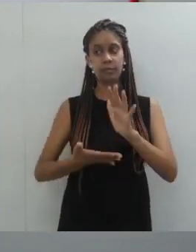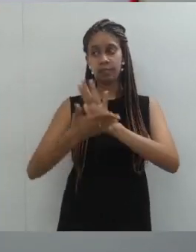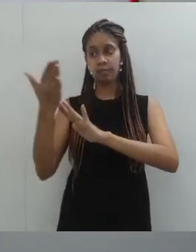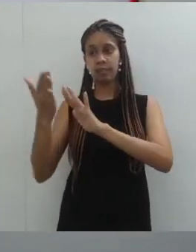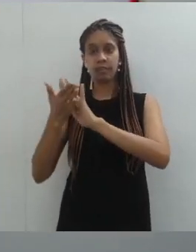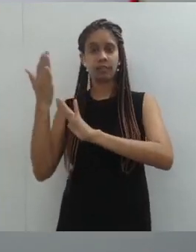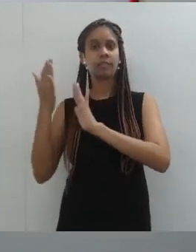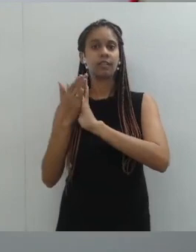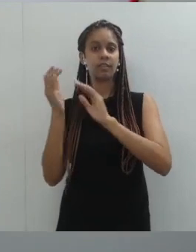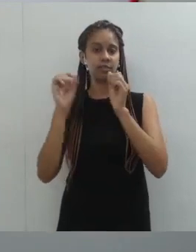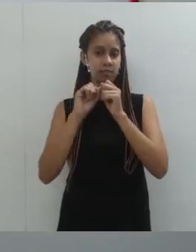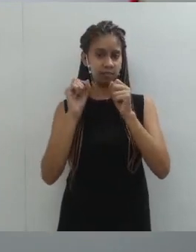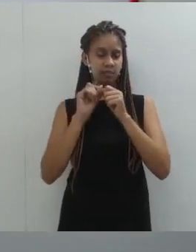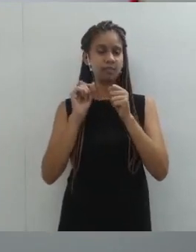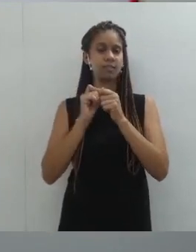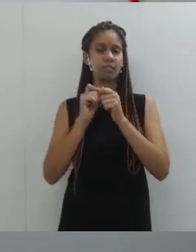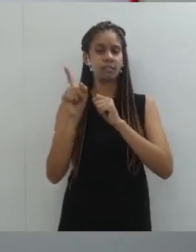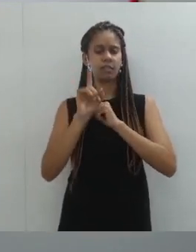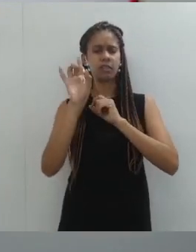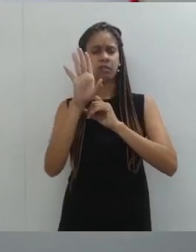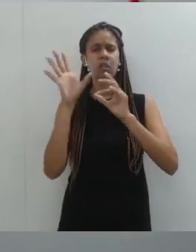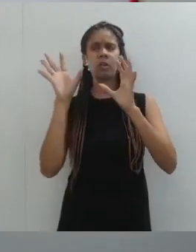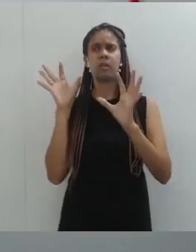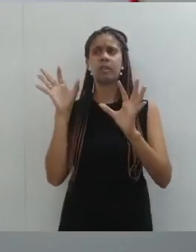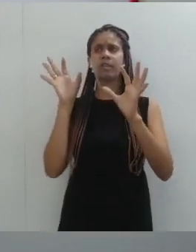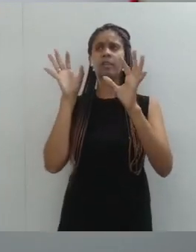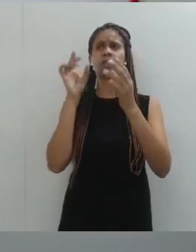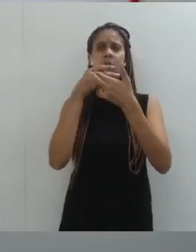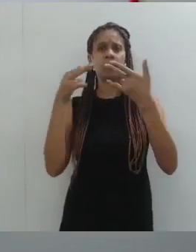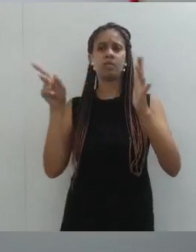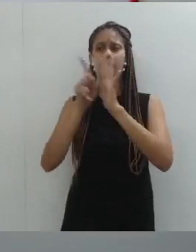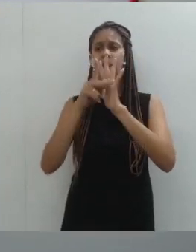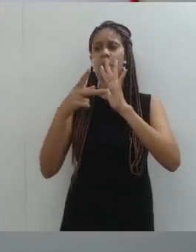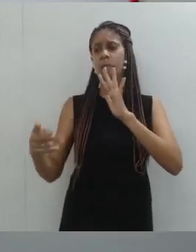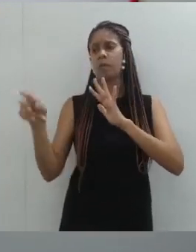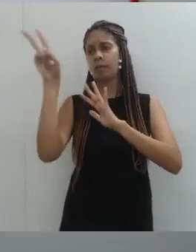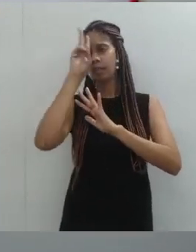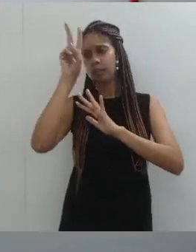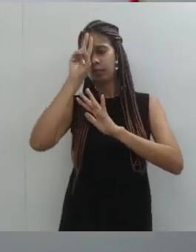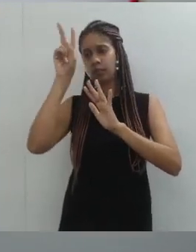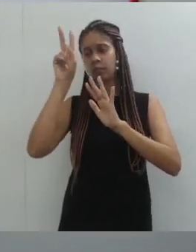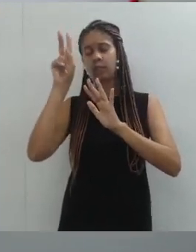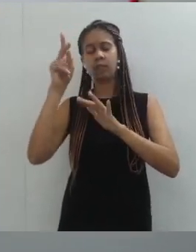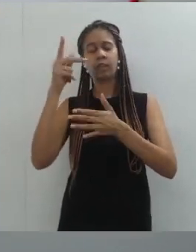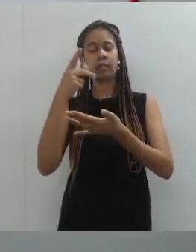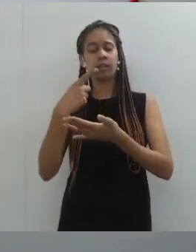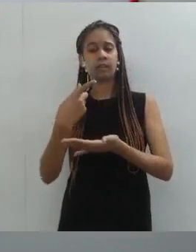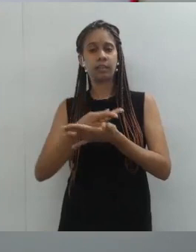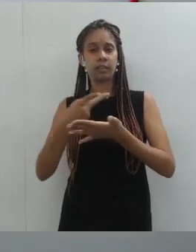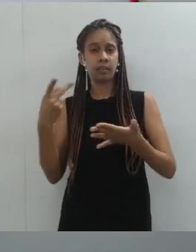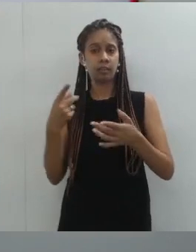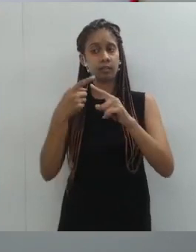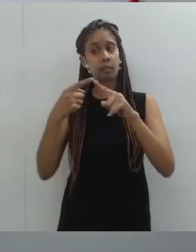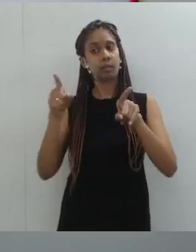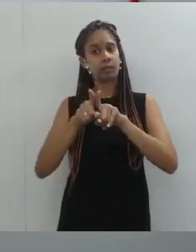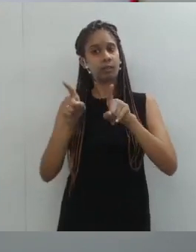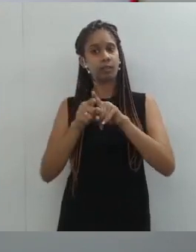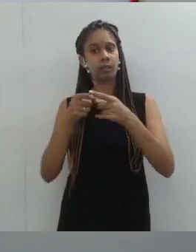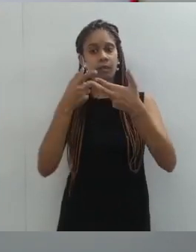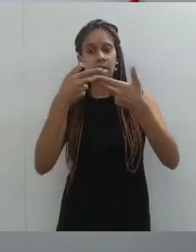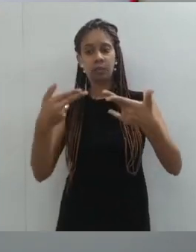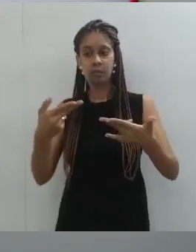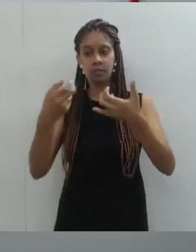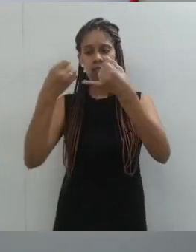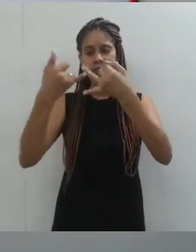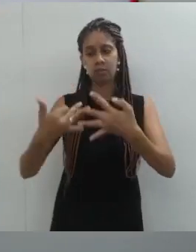só escreveu fatos ligados à historiografia do seu tempo, mas também contos e lendas dos diversos